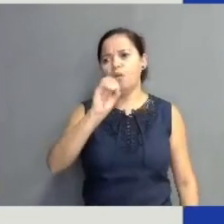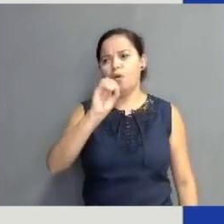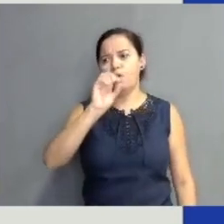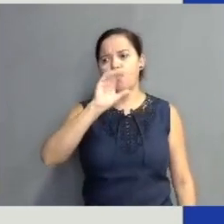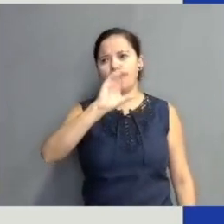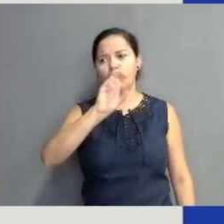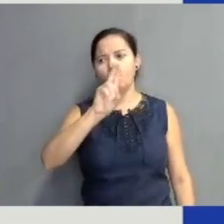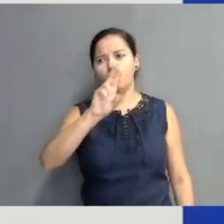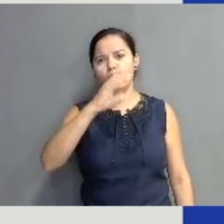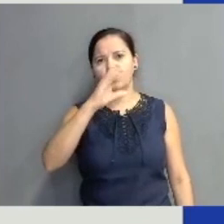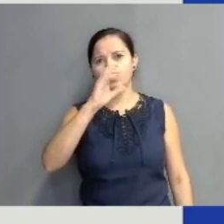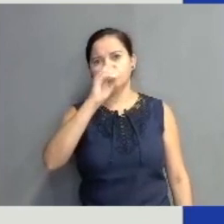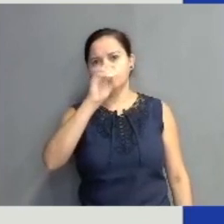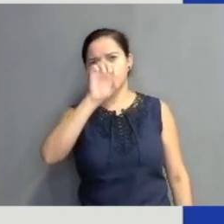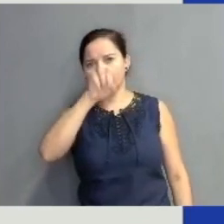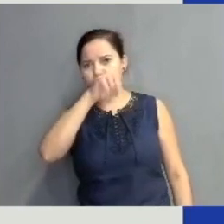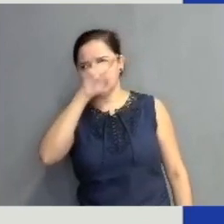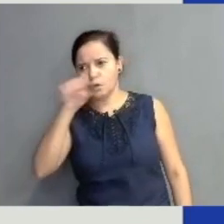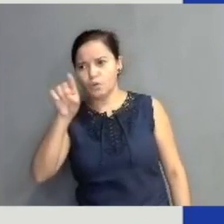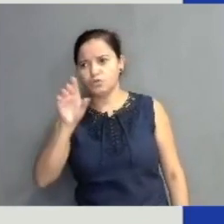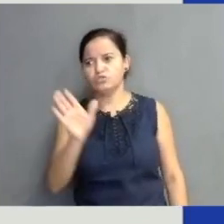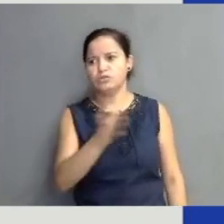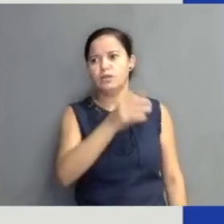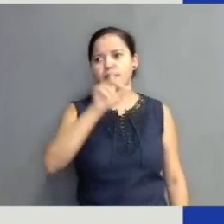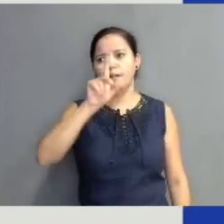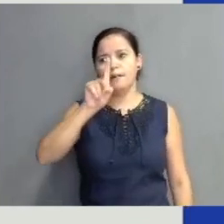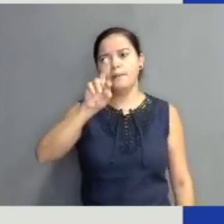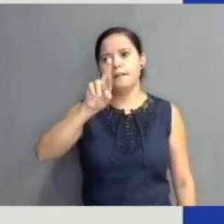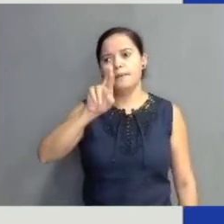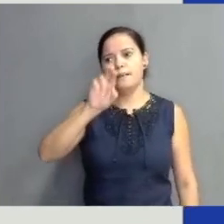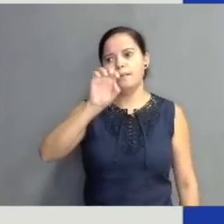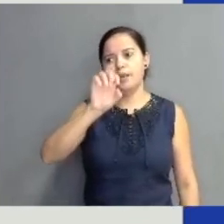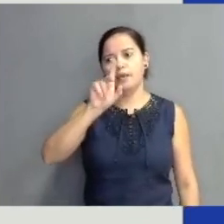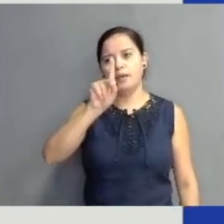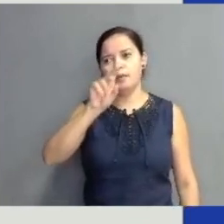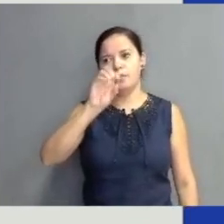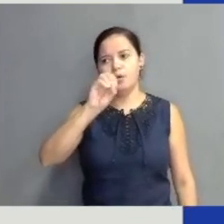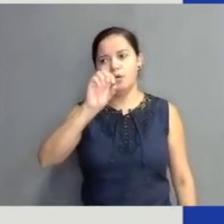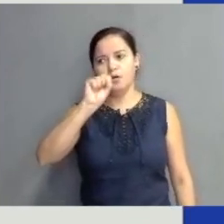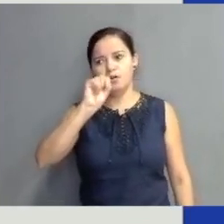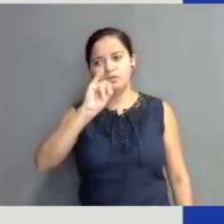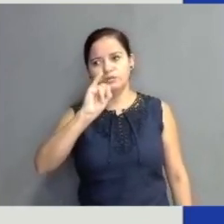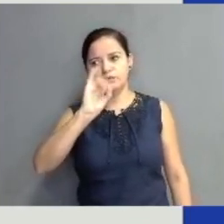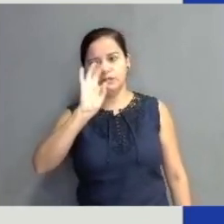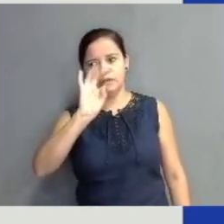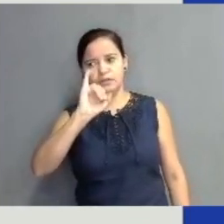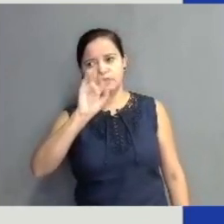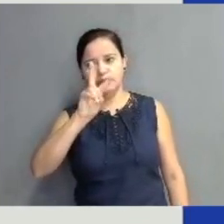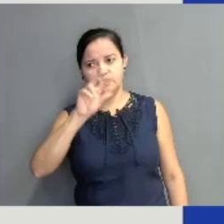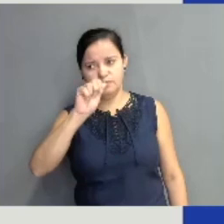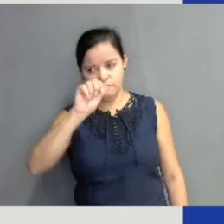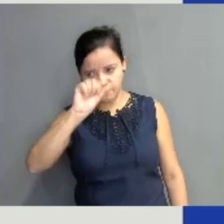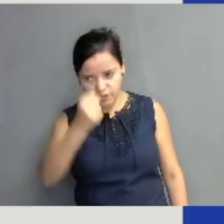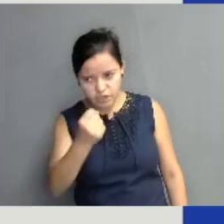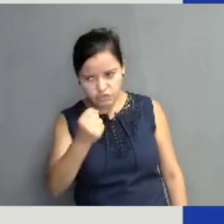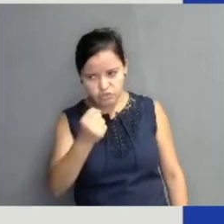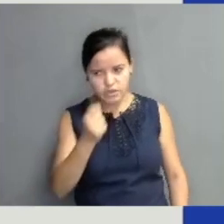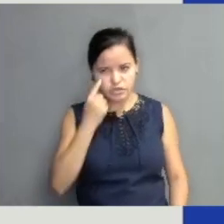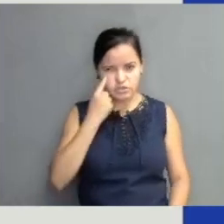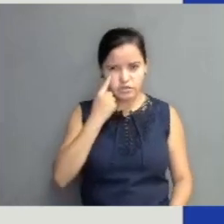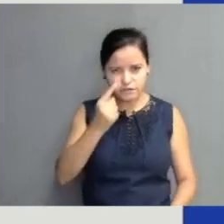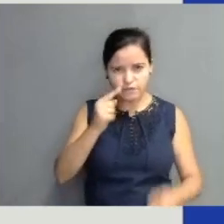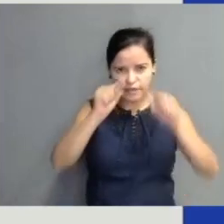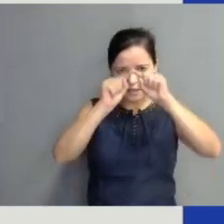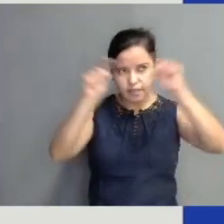em vez de, tá? Então, ó, aqui na telinha, por gentileza, a gente consegue observar